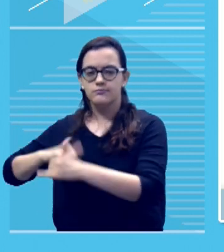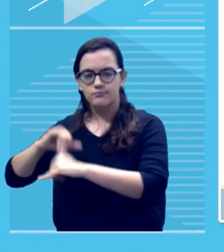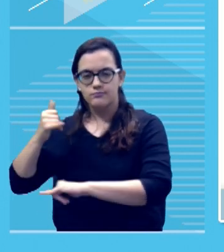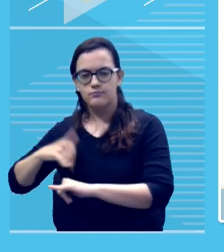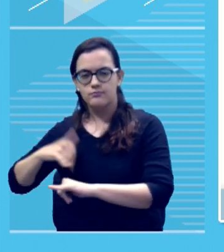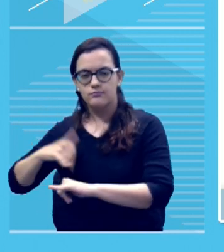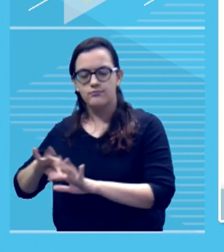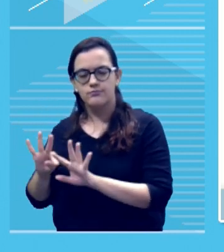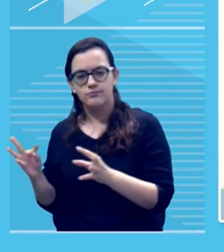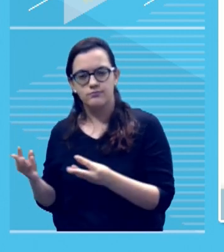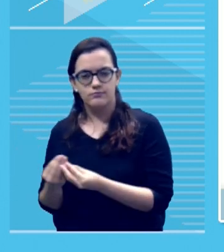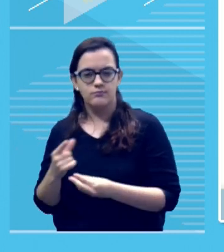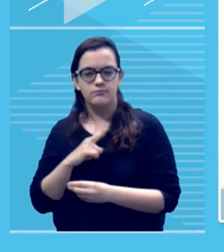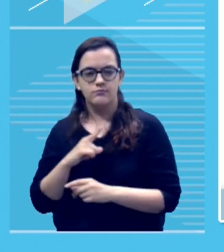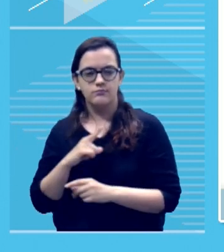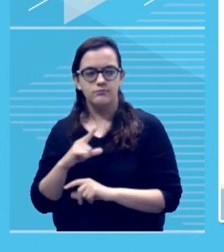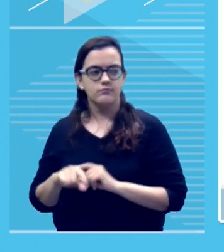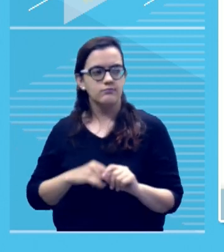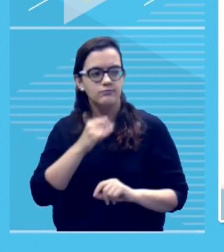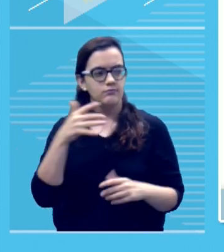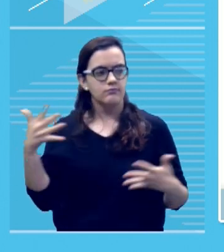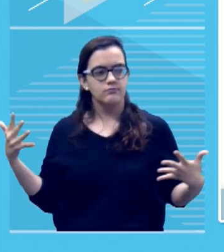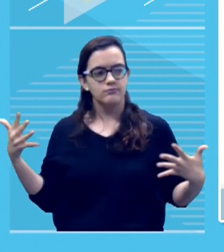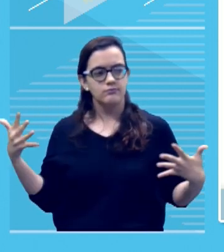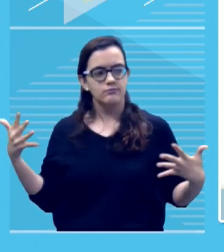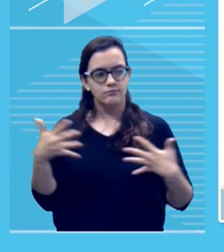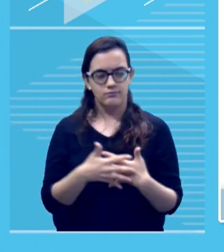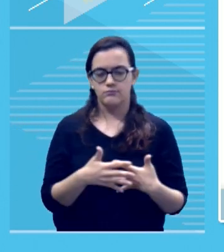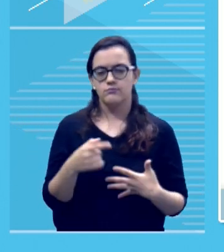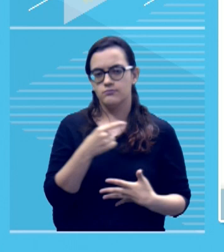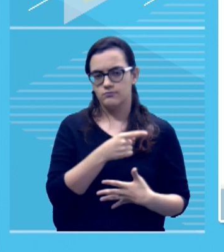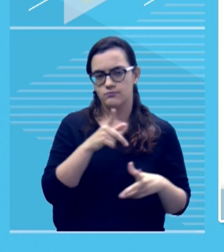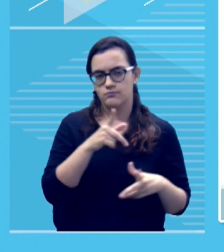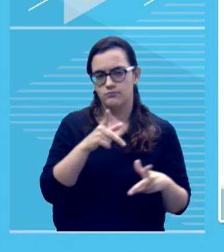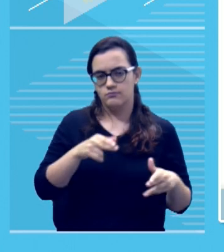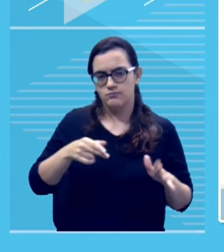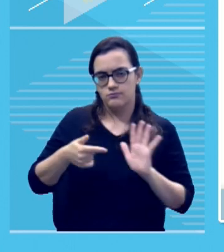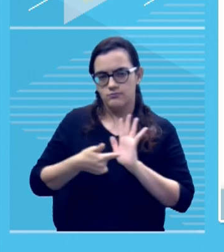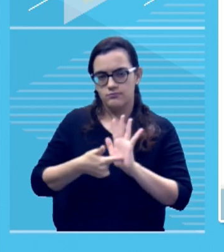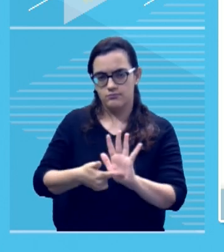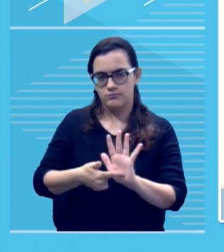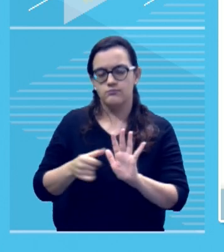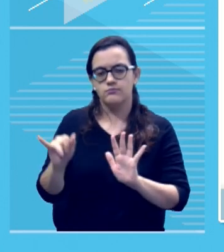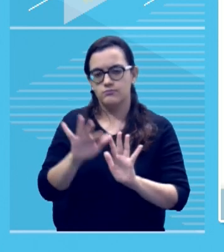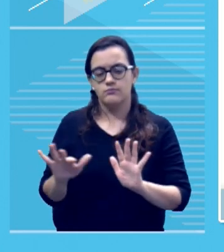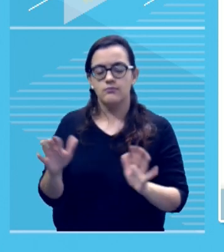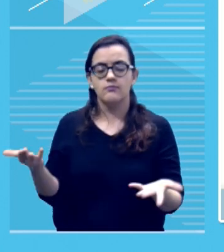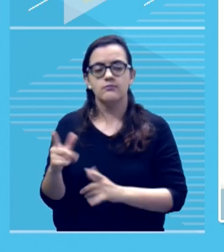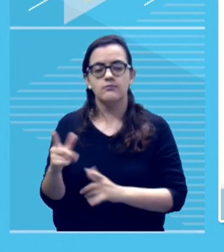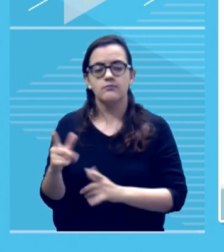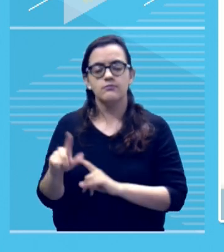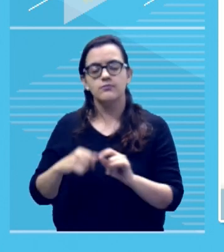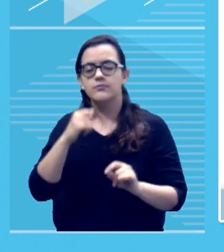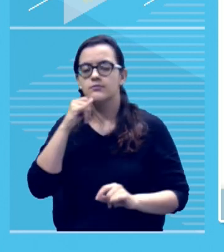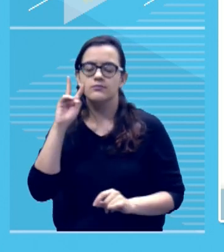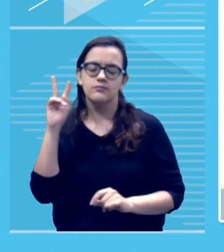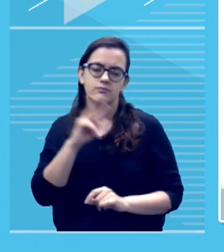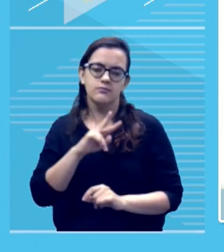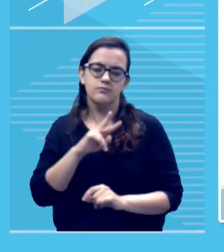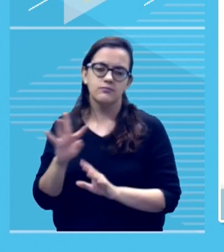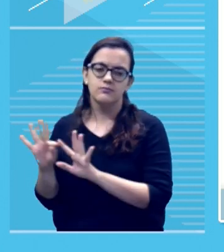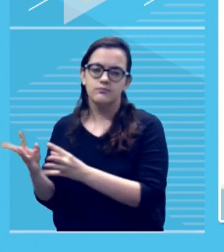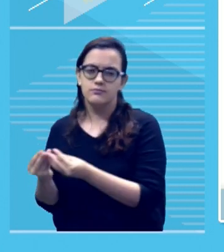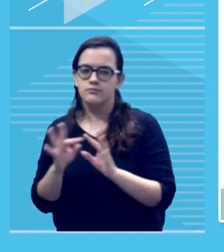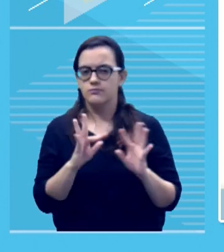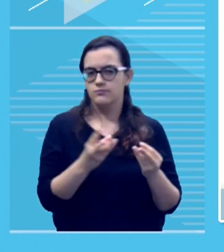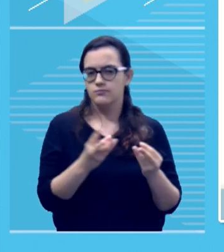estruturais. São os isômeros, como ilustrado abaixo. Entre as moléculas apresentada,